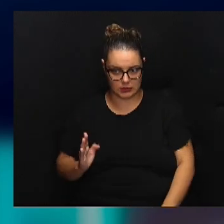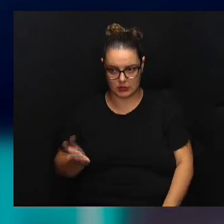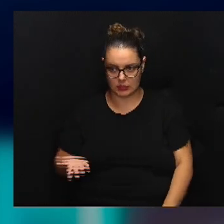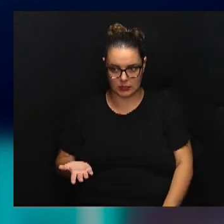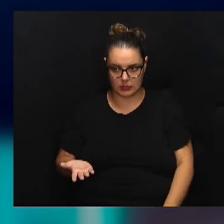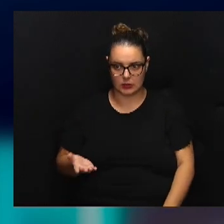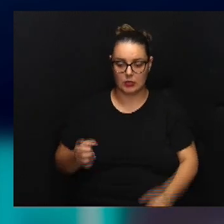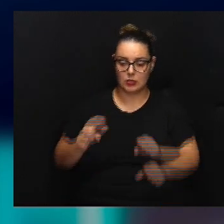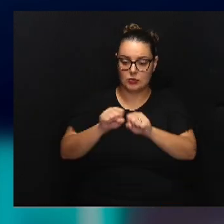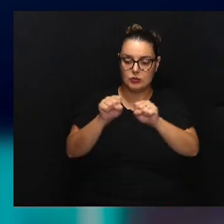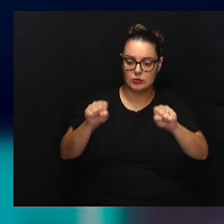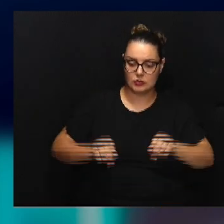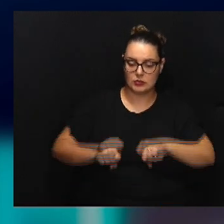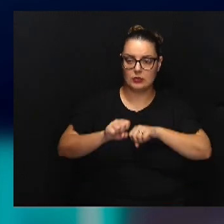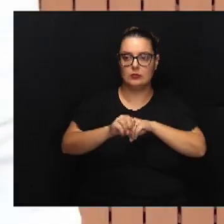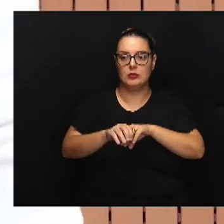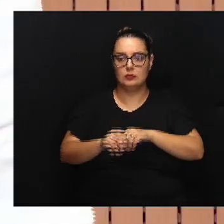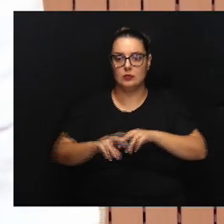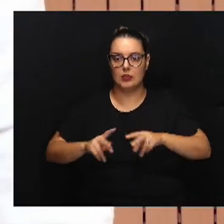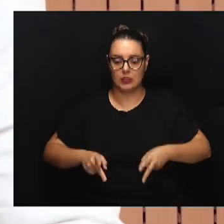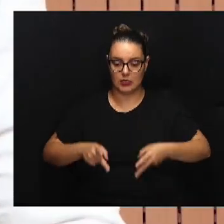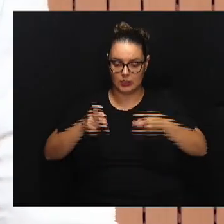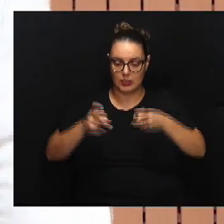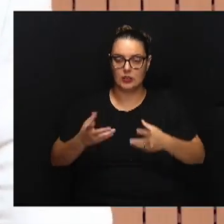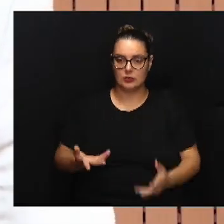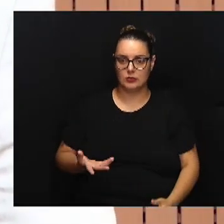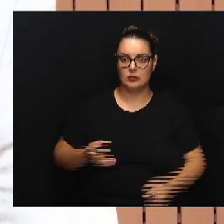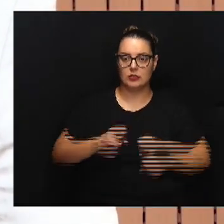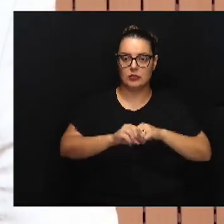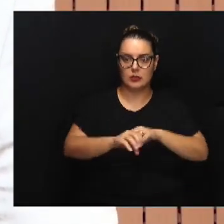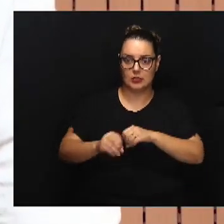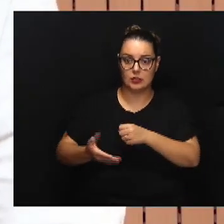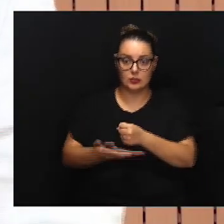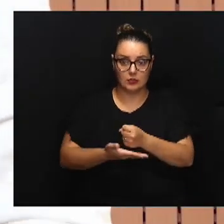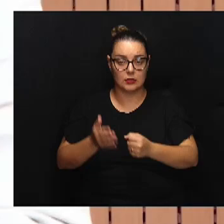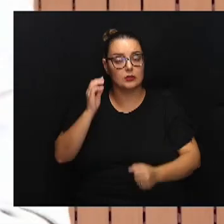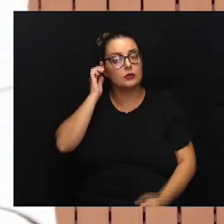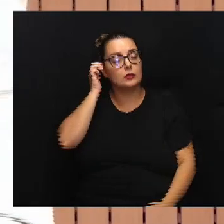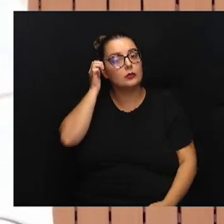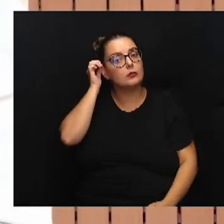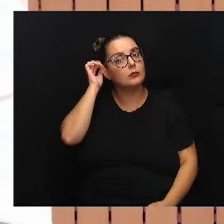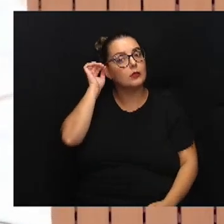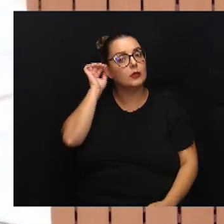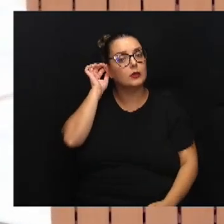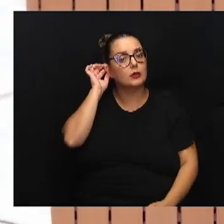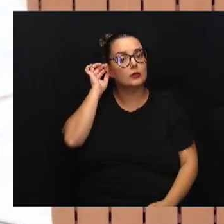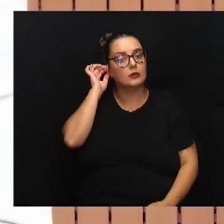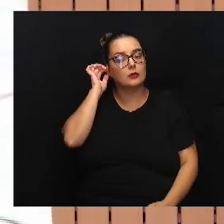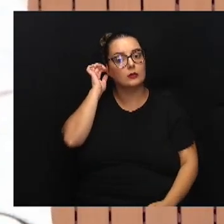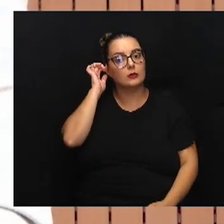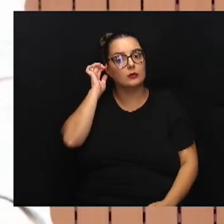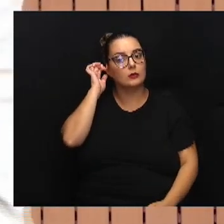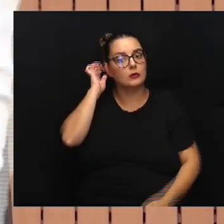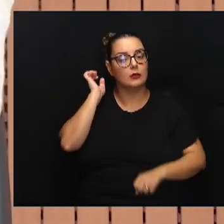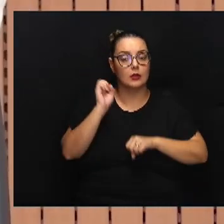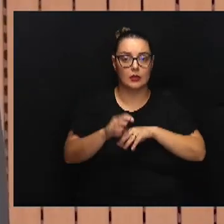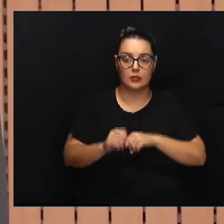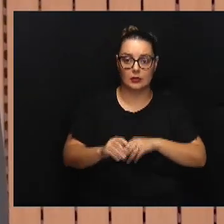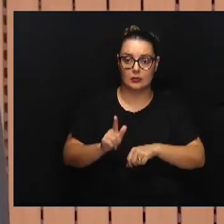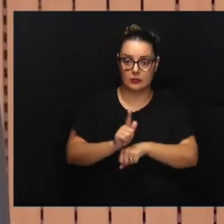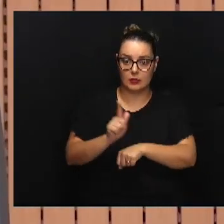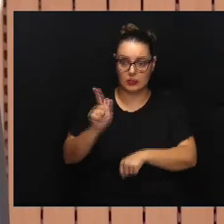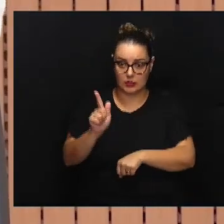O sistema educacional reconhece a educação básica, a educação superior,